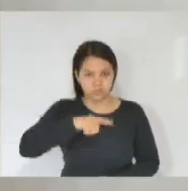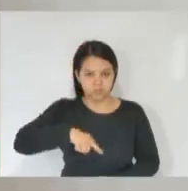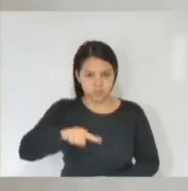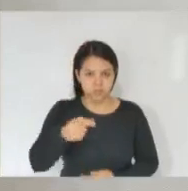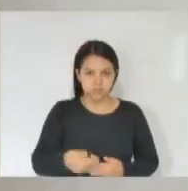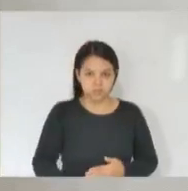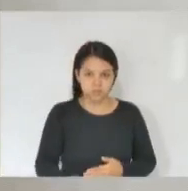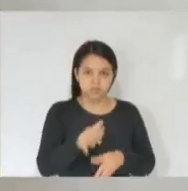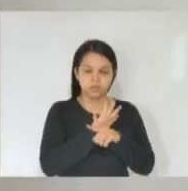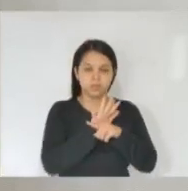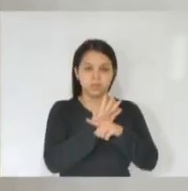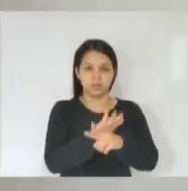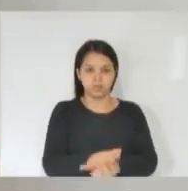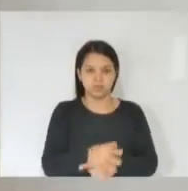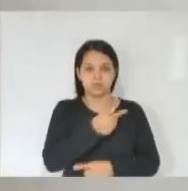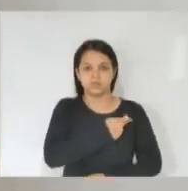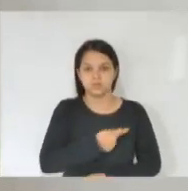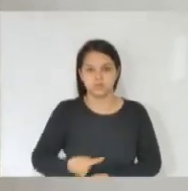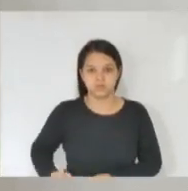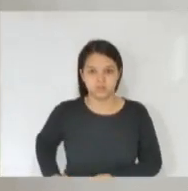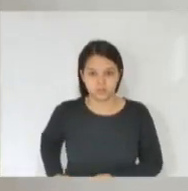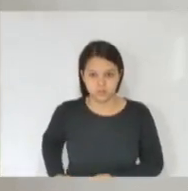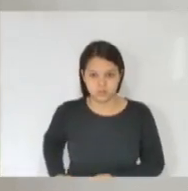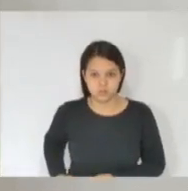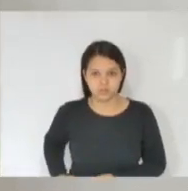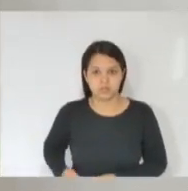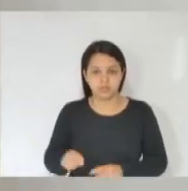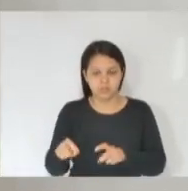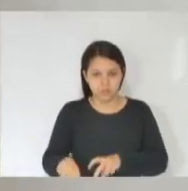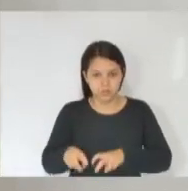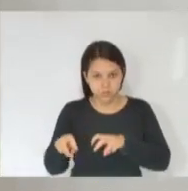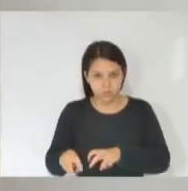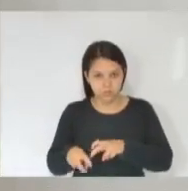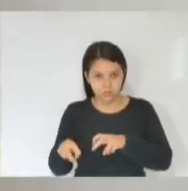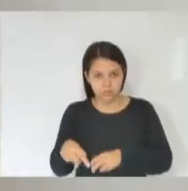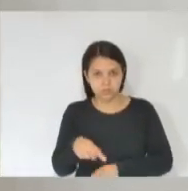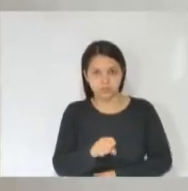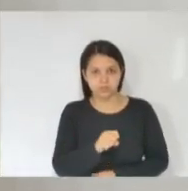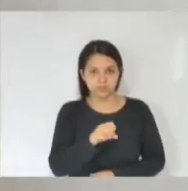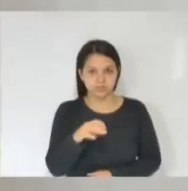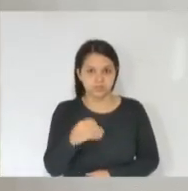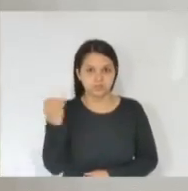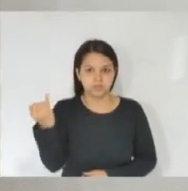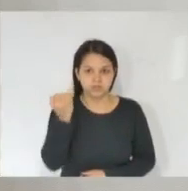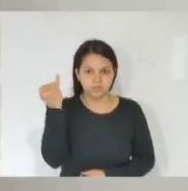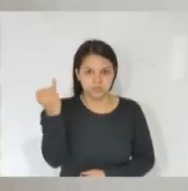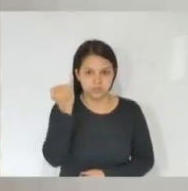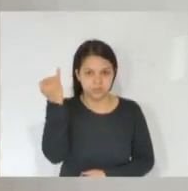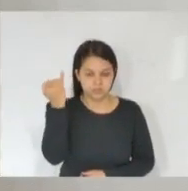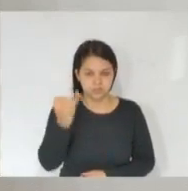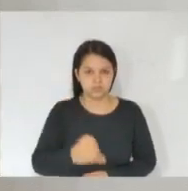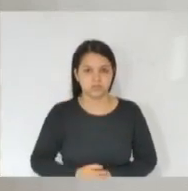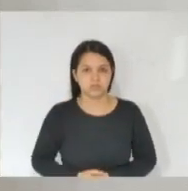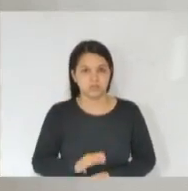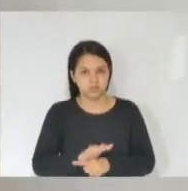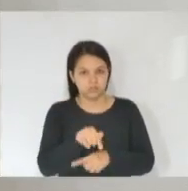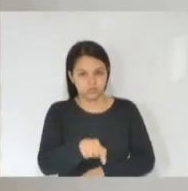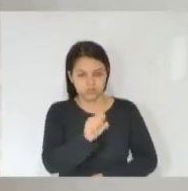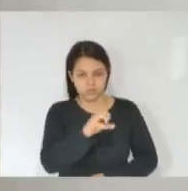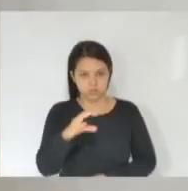funciona. A agricultura catarinense, deputado Sopelsa, ela é muito importante para Santa